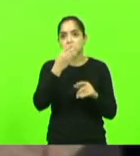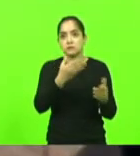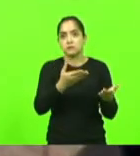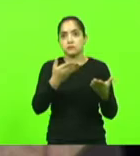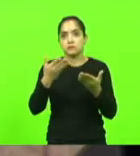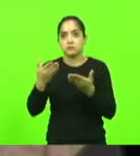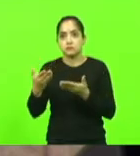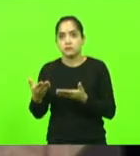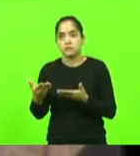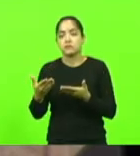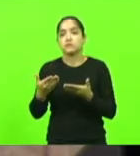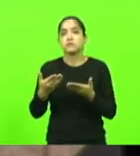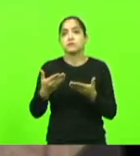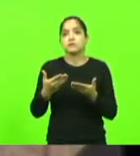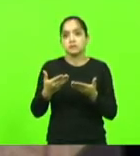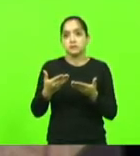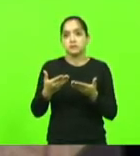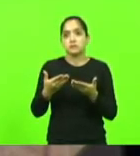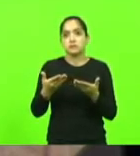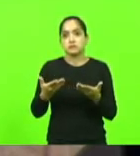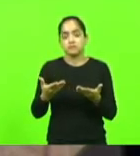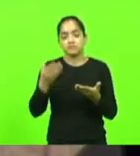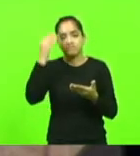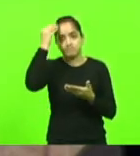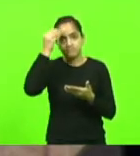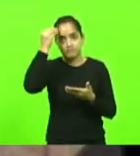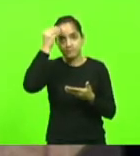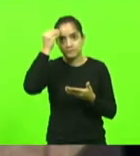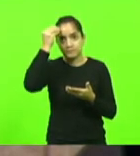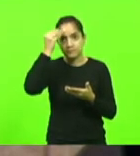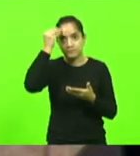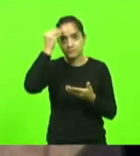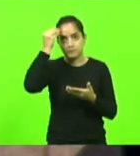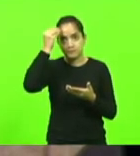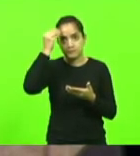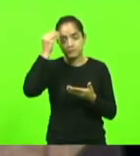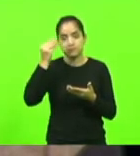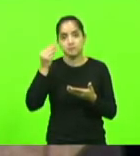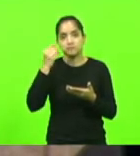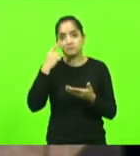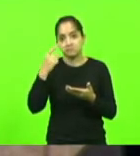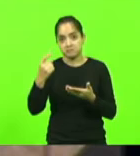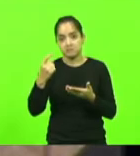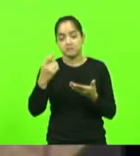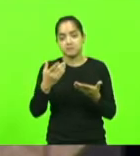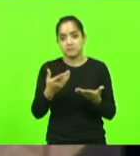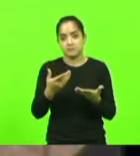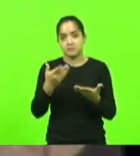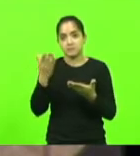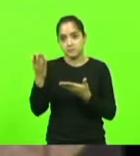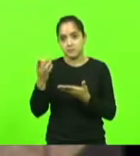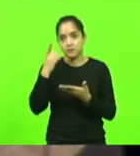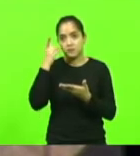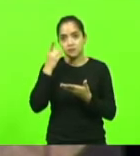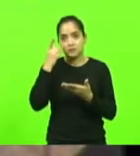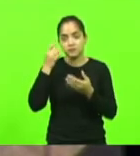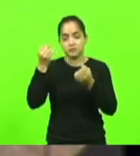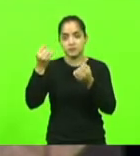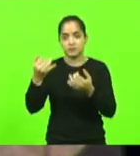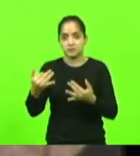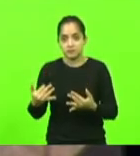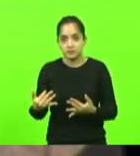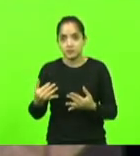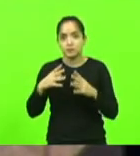deputado Frigo. Sem dúvida nenhuma, vai ser uma experiência muito interessante e, como disse o deputado Fabiano, temos